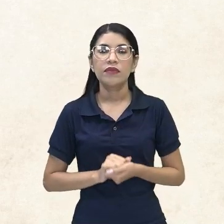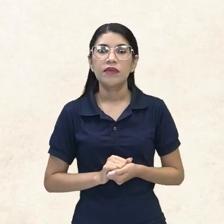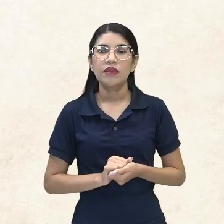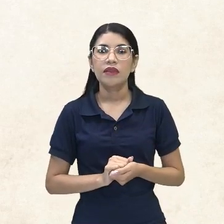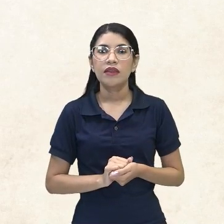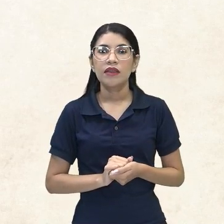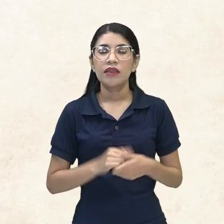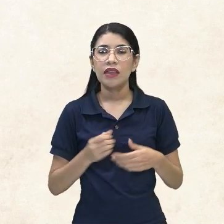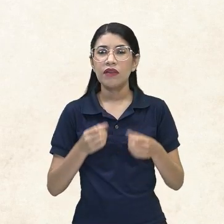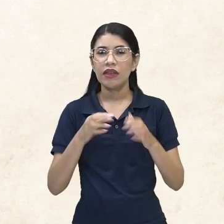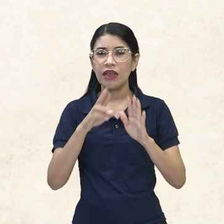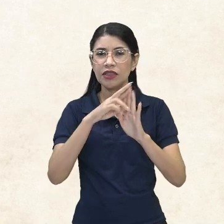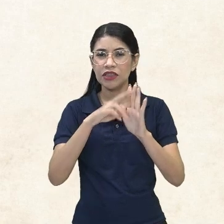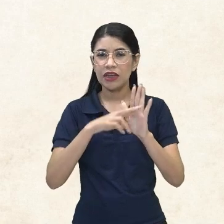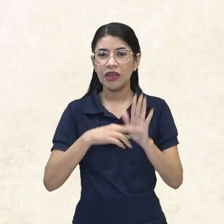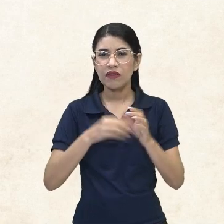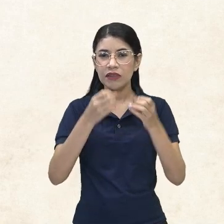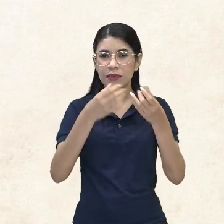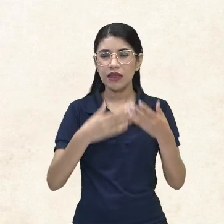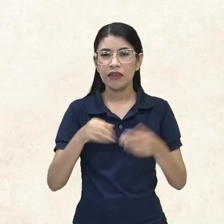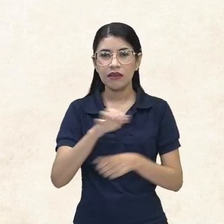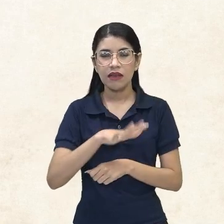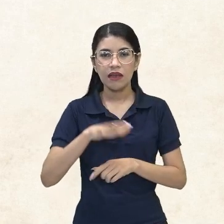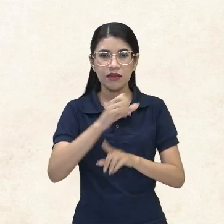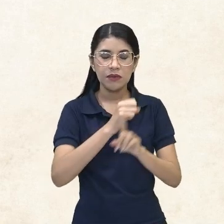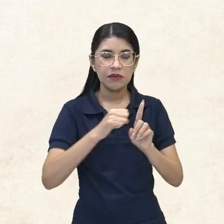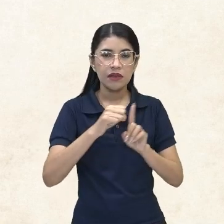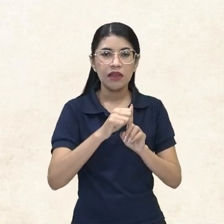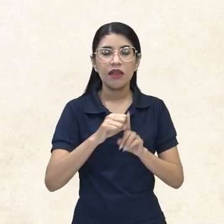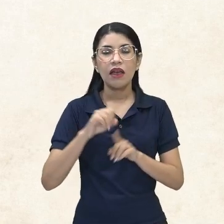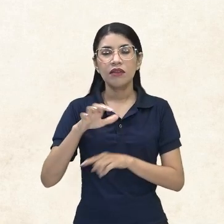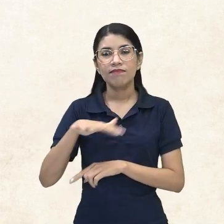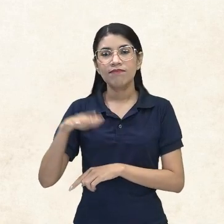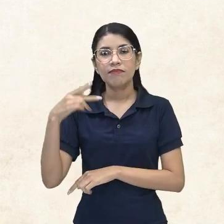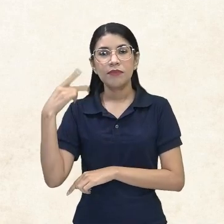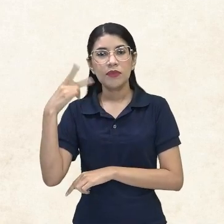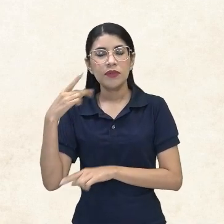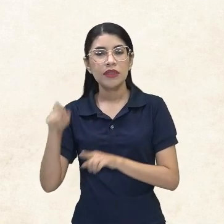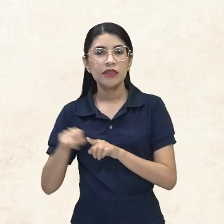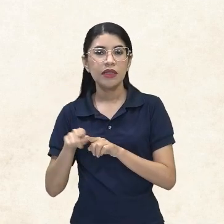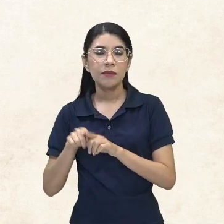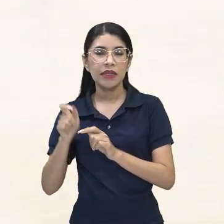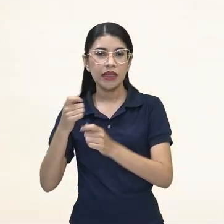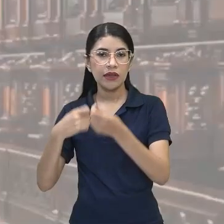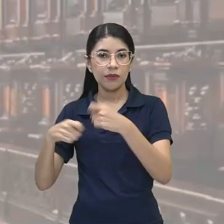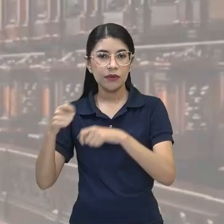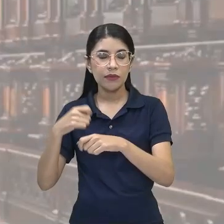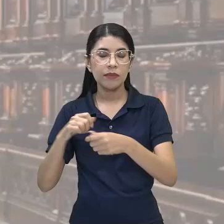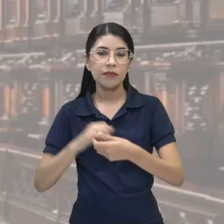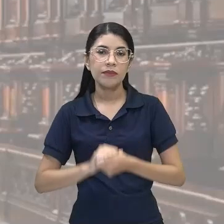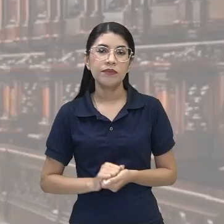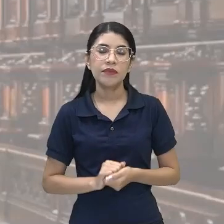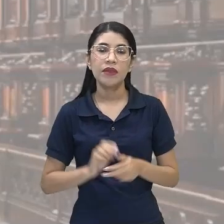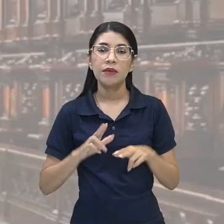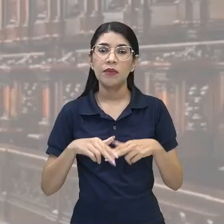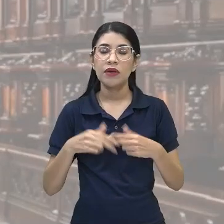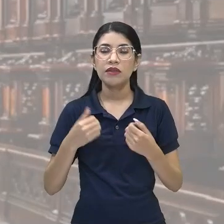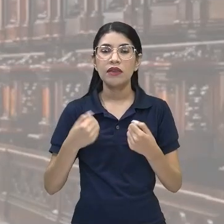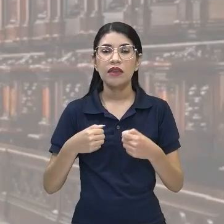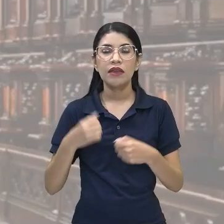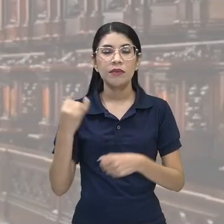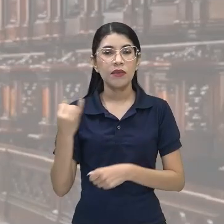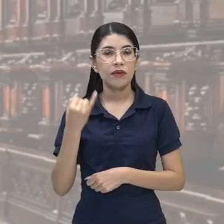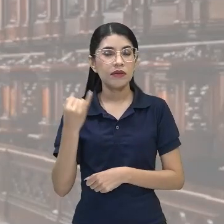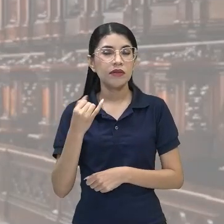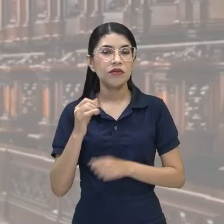as regras do campo social, do campo político e do campo econômico. É importante atentarmos que a